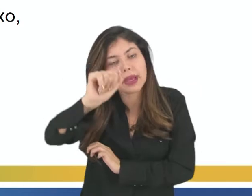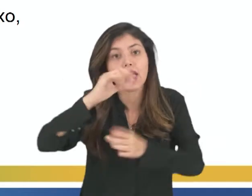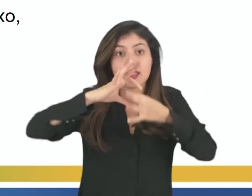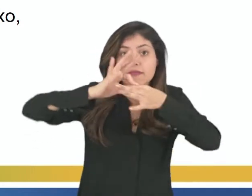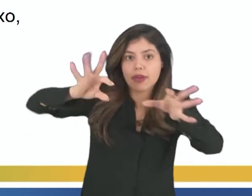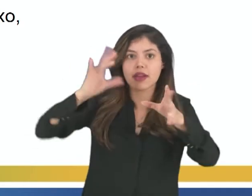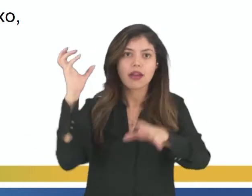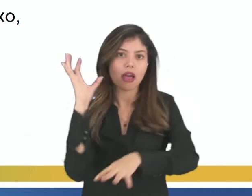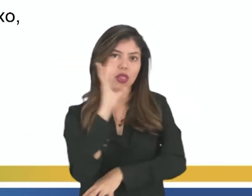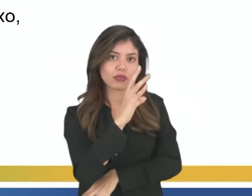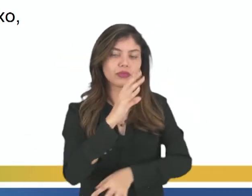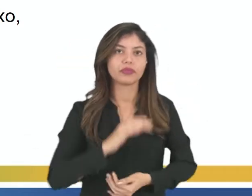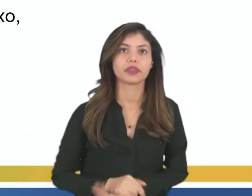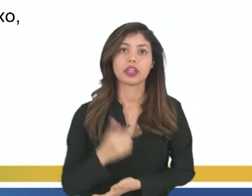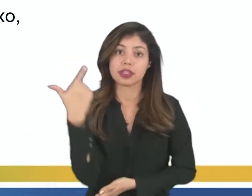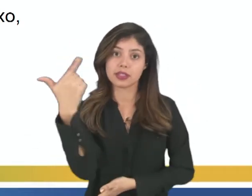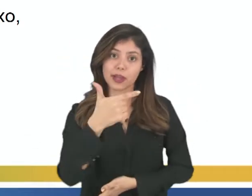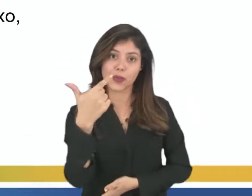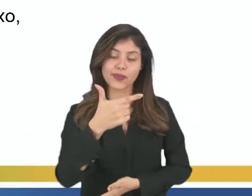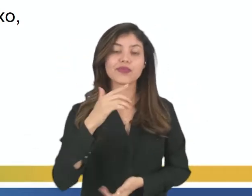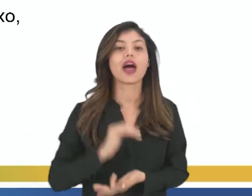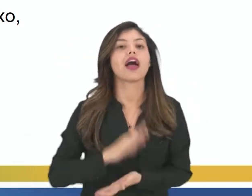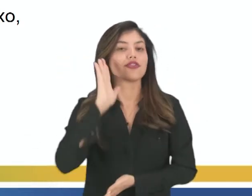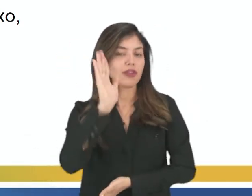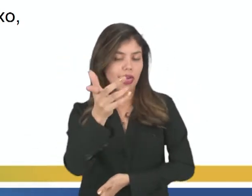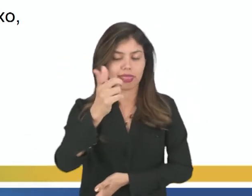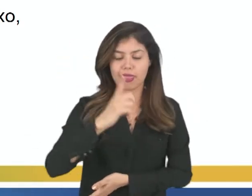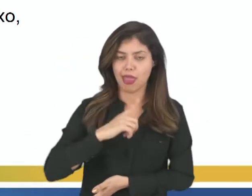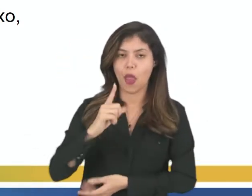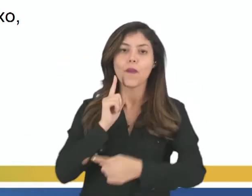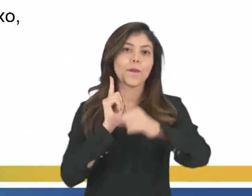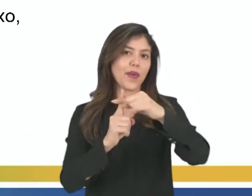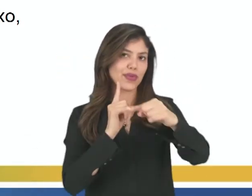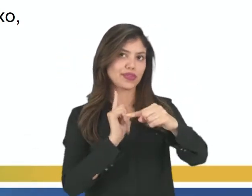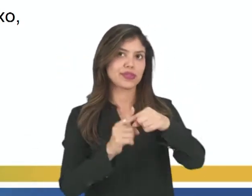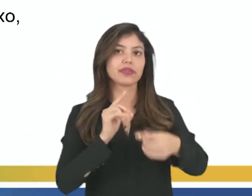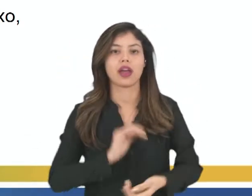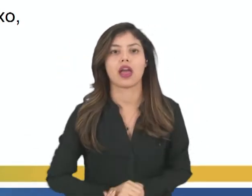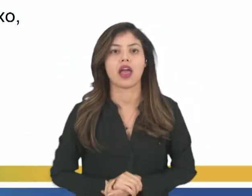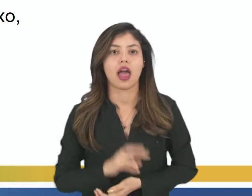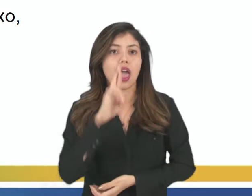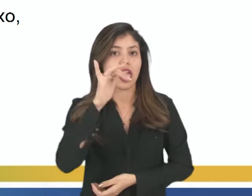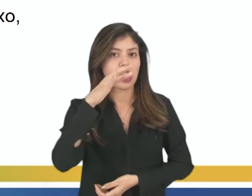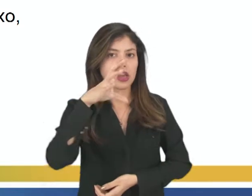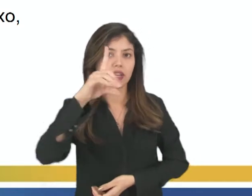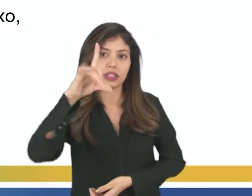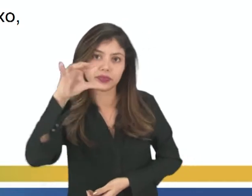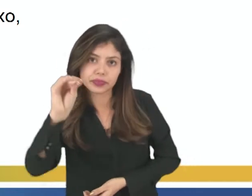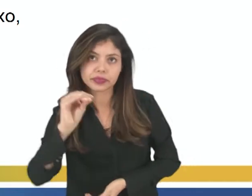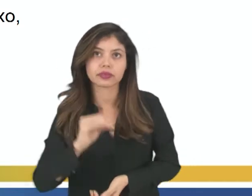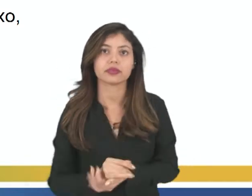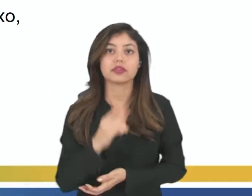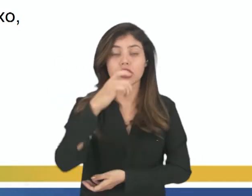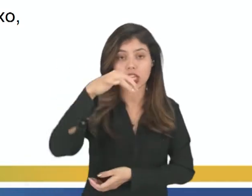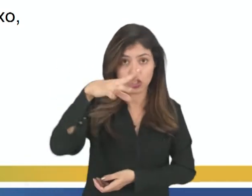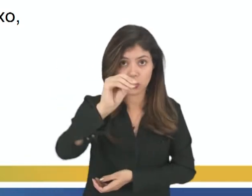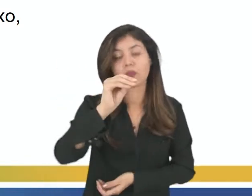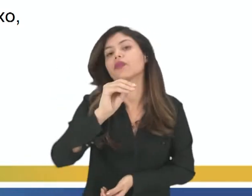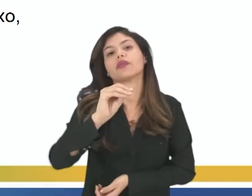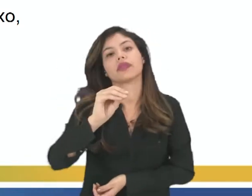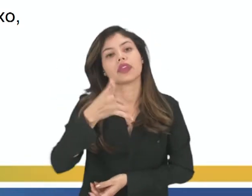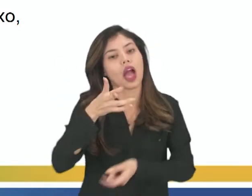Como a segunda reação tem um valor de ΔH positivo, ela é classificada como uma reação endotérmica, ou seja,